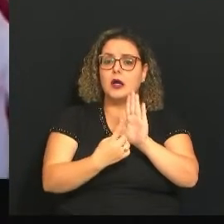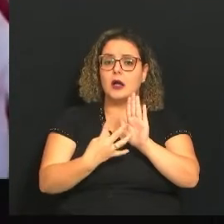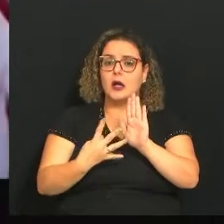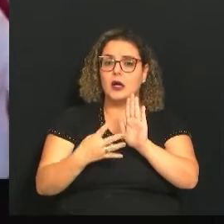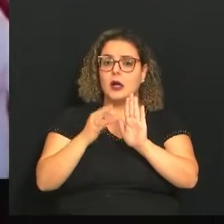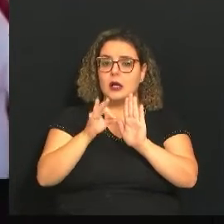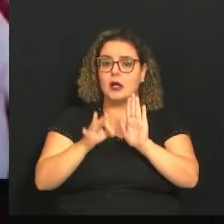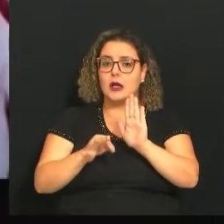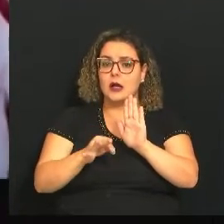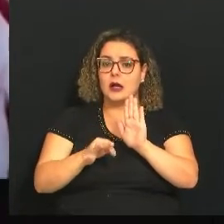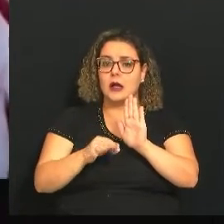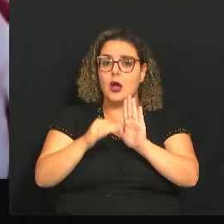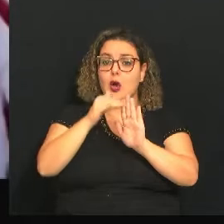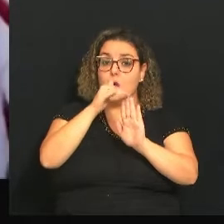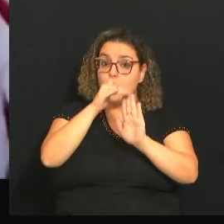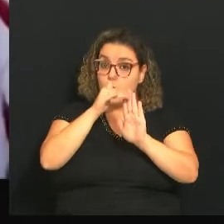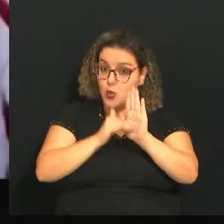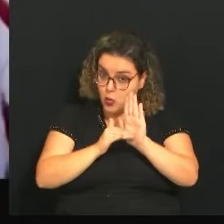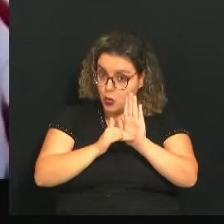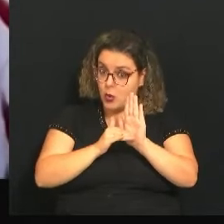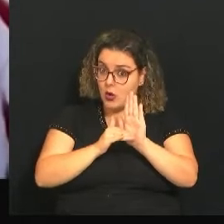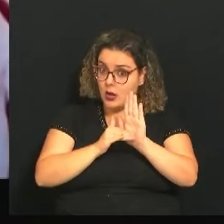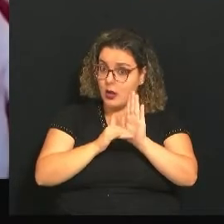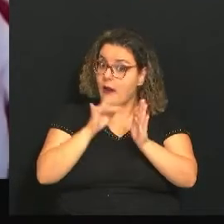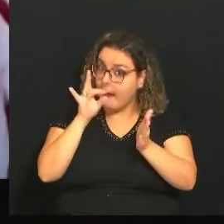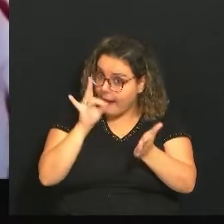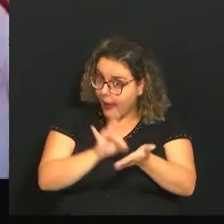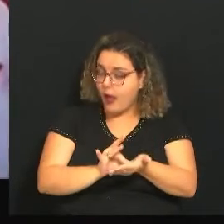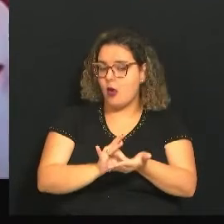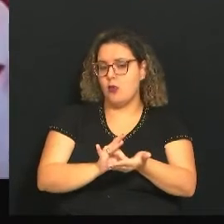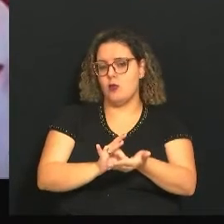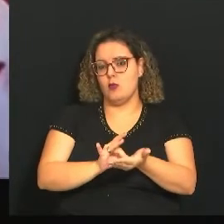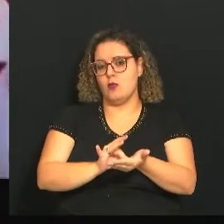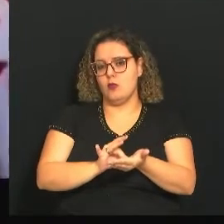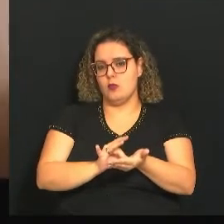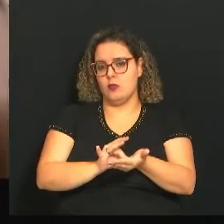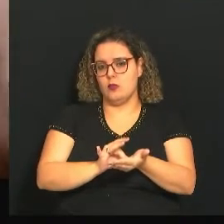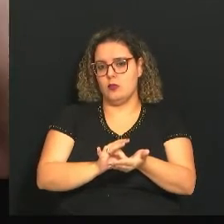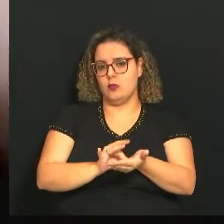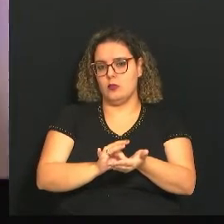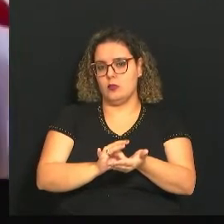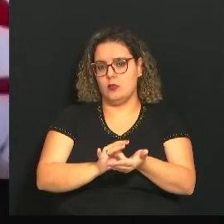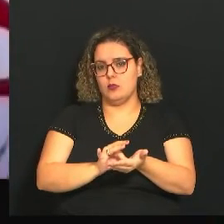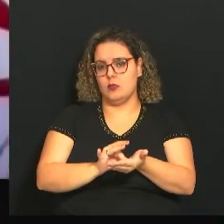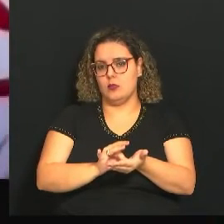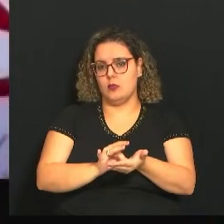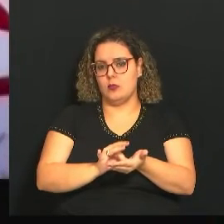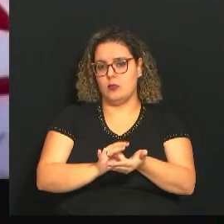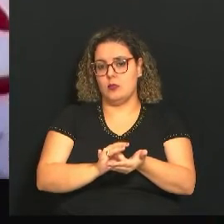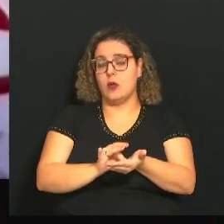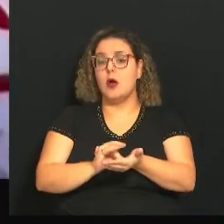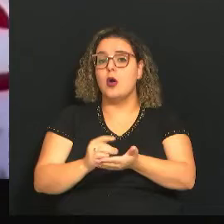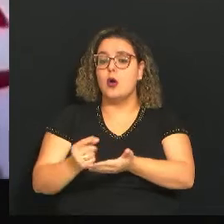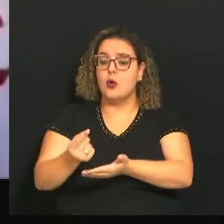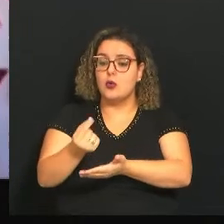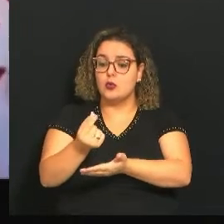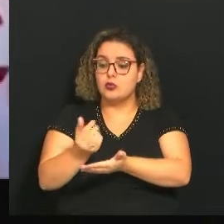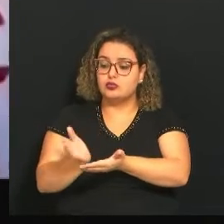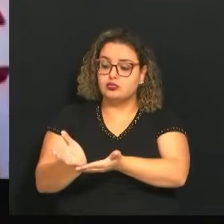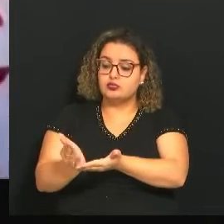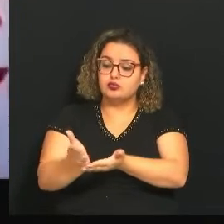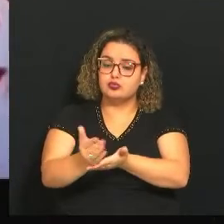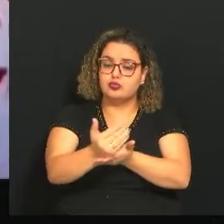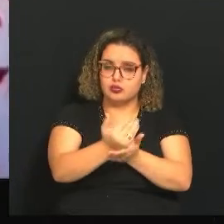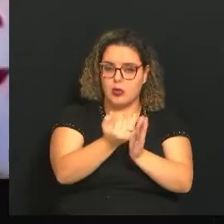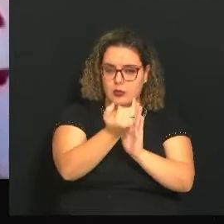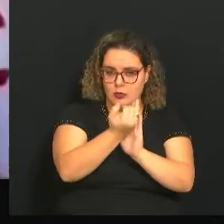real, certo? Queda real, né? E a arrecadação dos impostos, que aí a gente